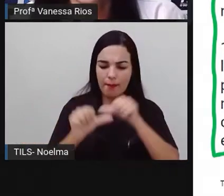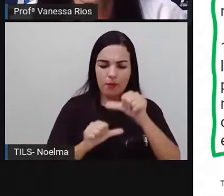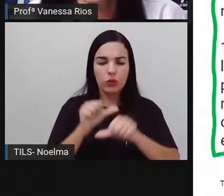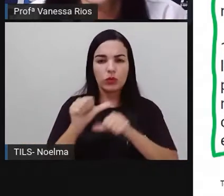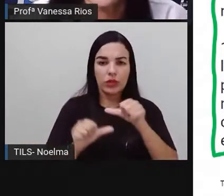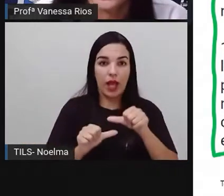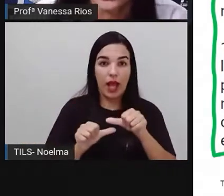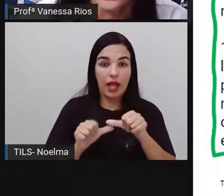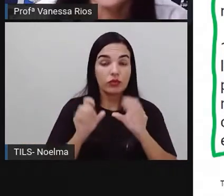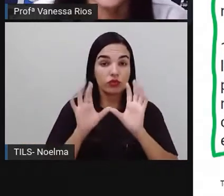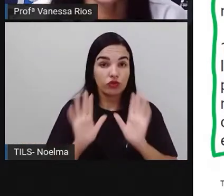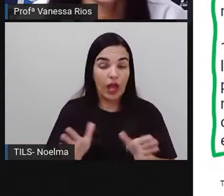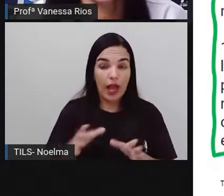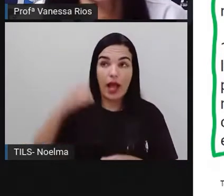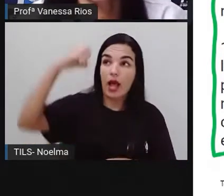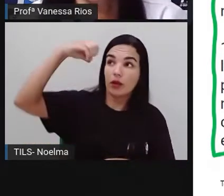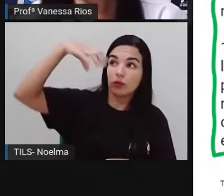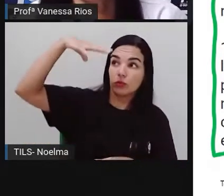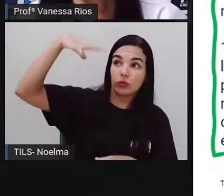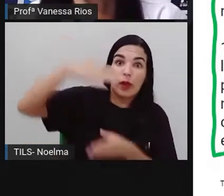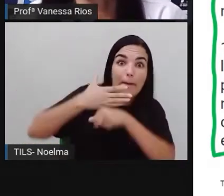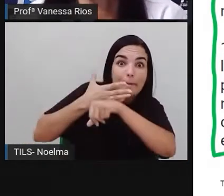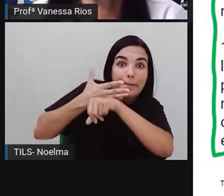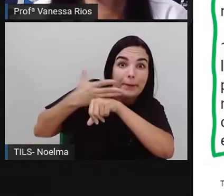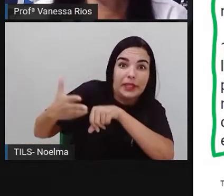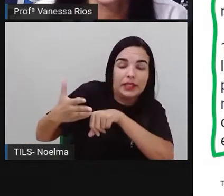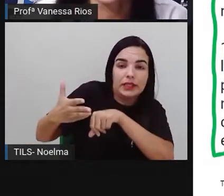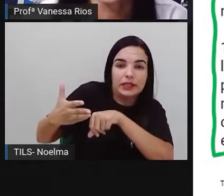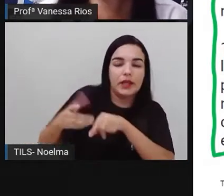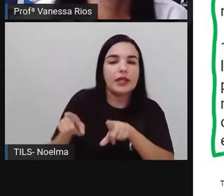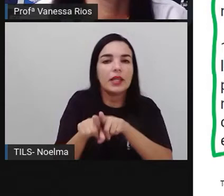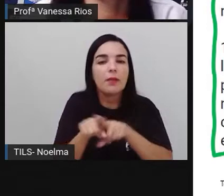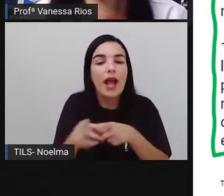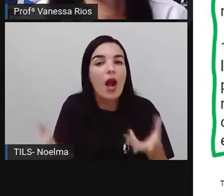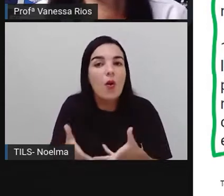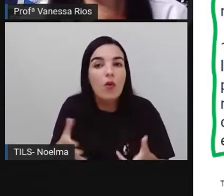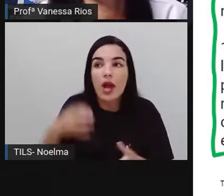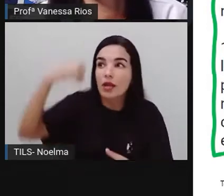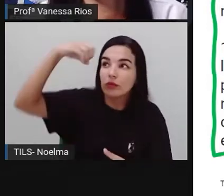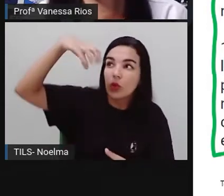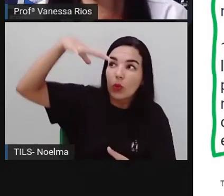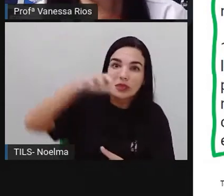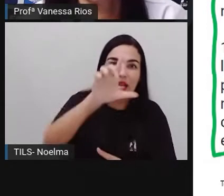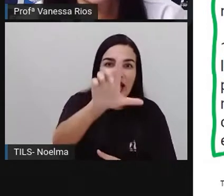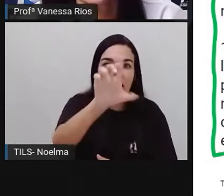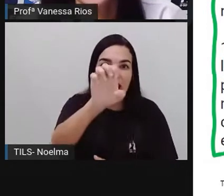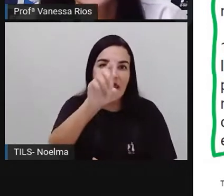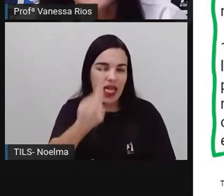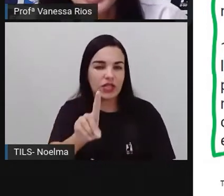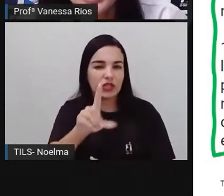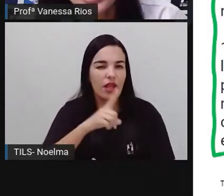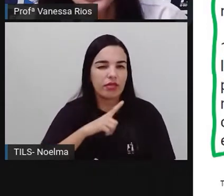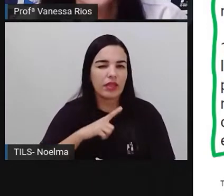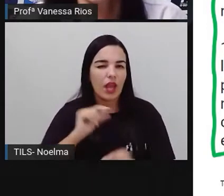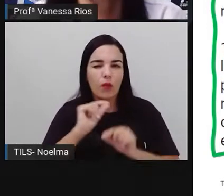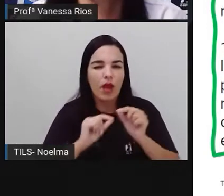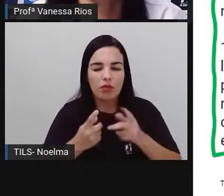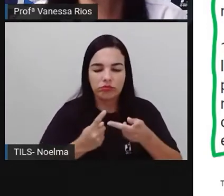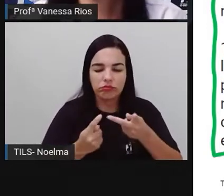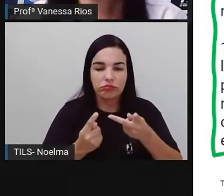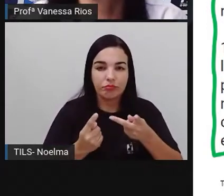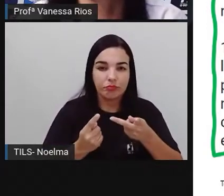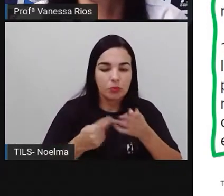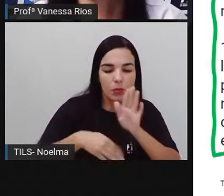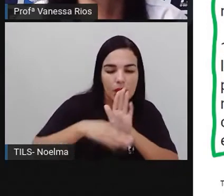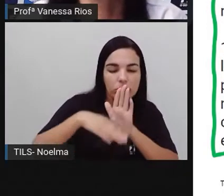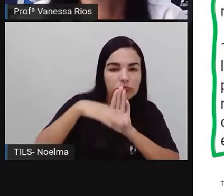lâmpadas fluorescentes, agora a gente já usa as lâmpadas de LED, que possuem aí um sistema diferente,